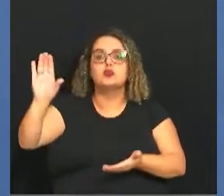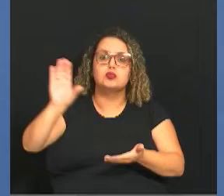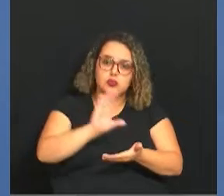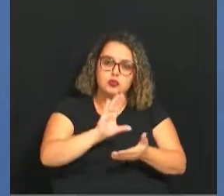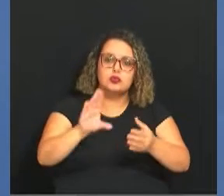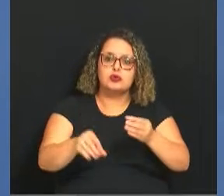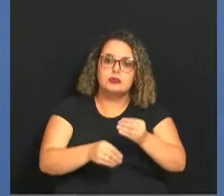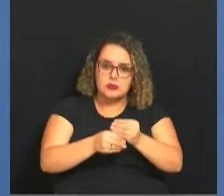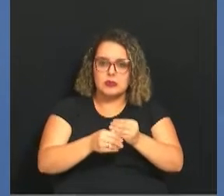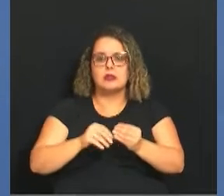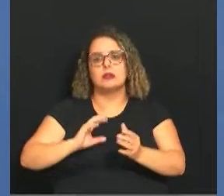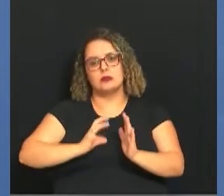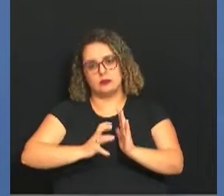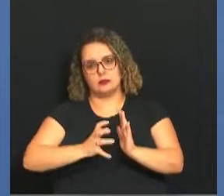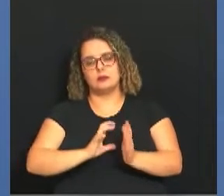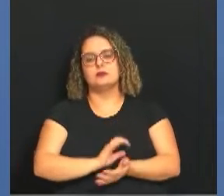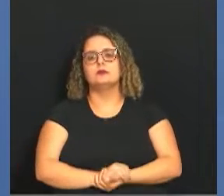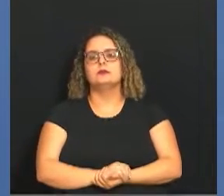parlamentar.